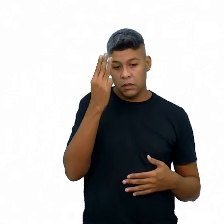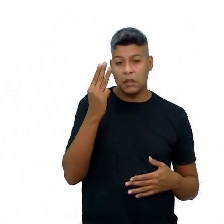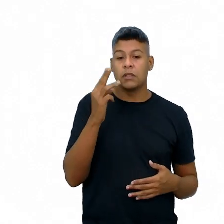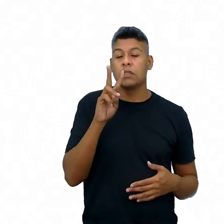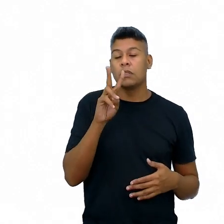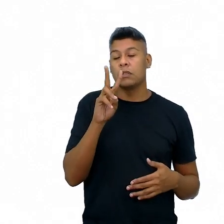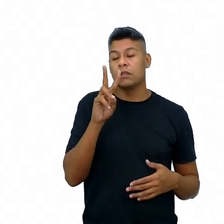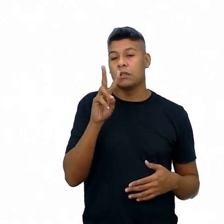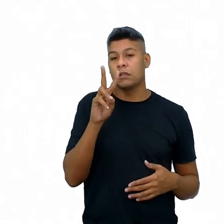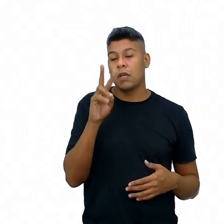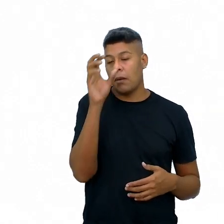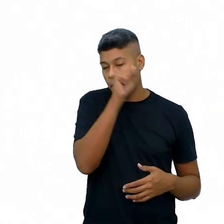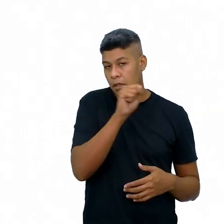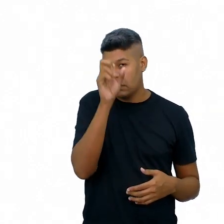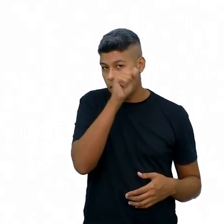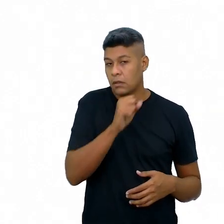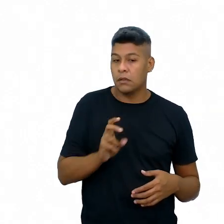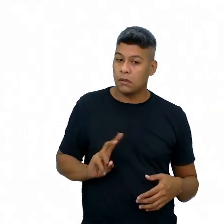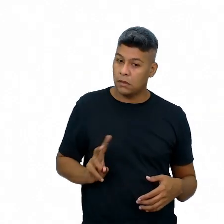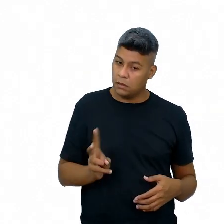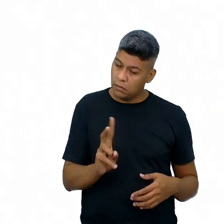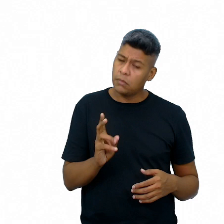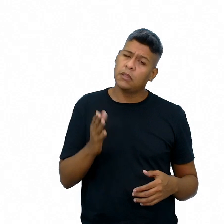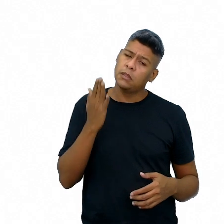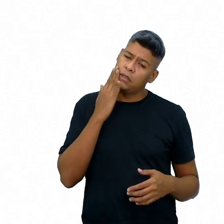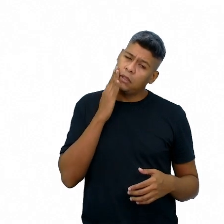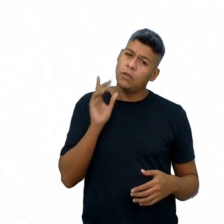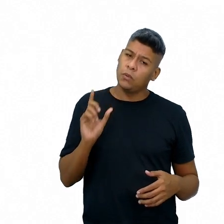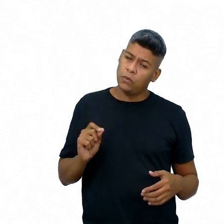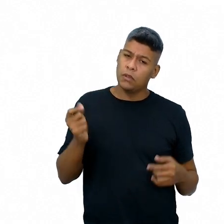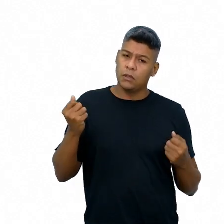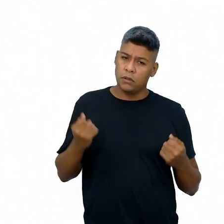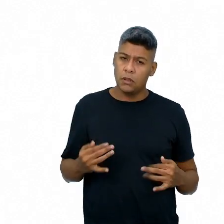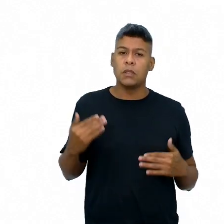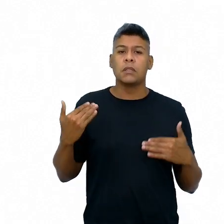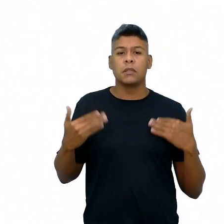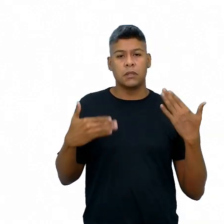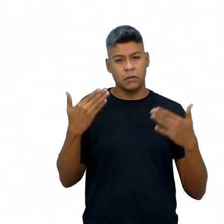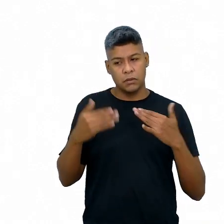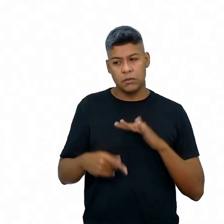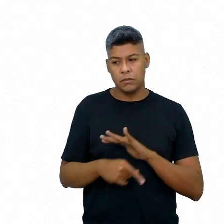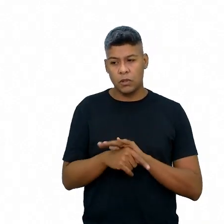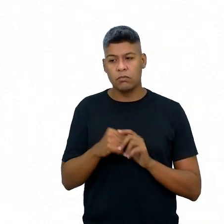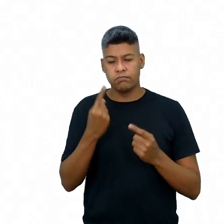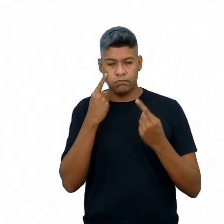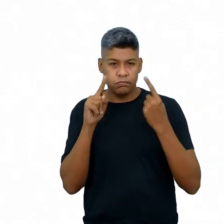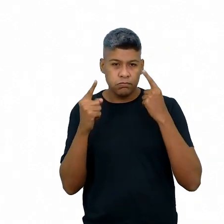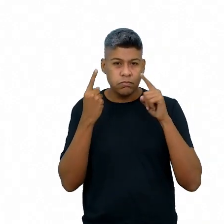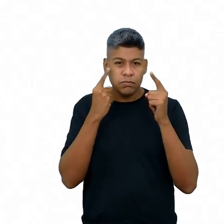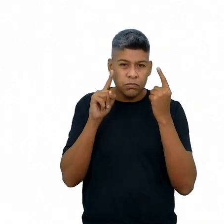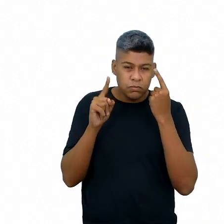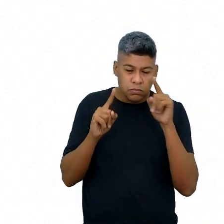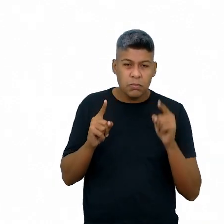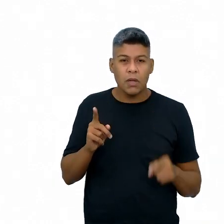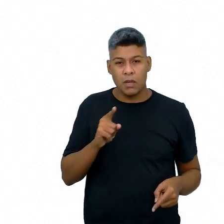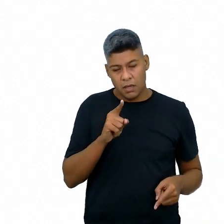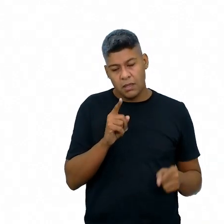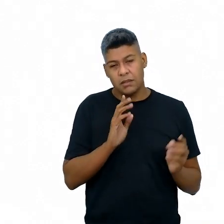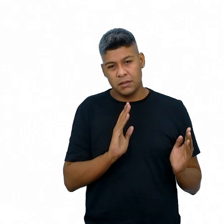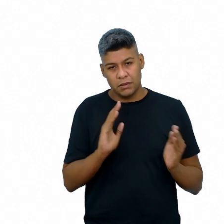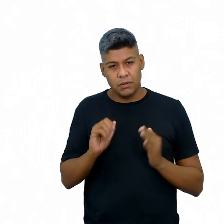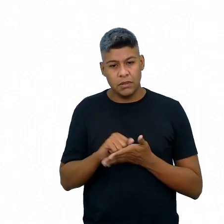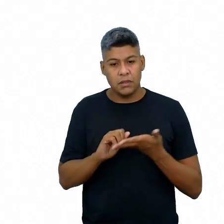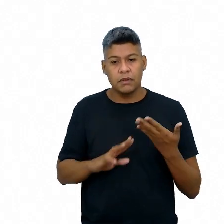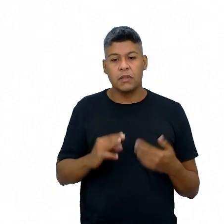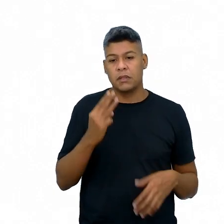1, no material Aprender Sempre, e é lógico, abordando o desenvolvimento dessas estratégias que estão lá na sequência de